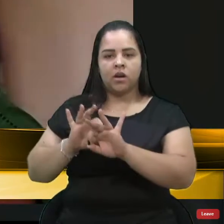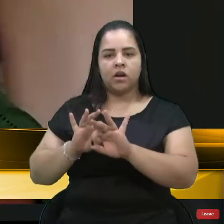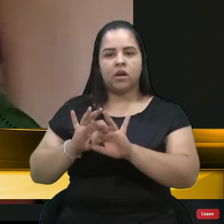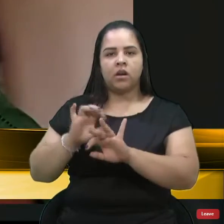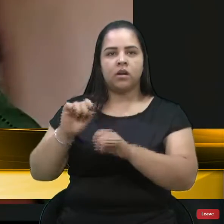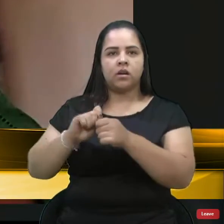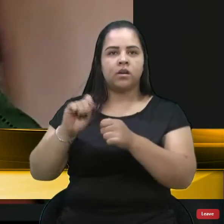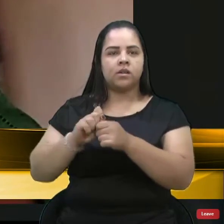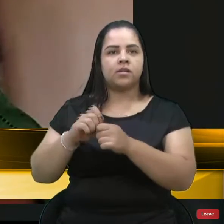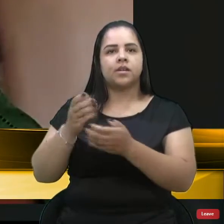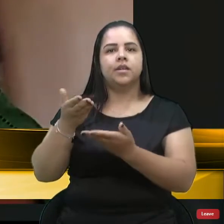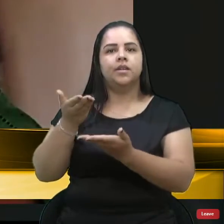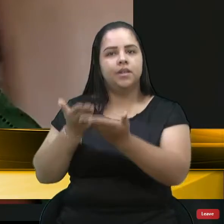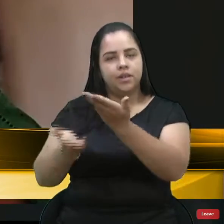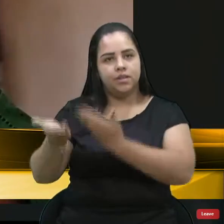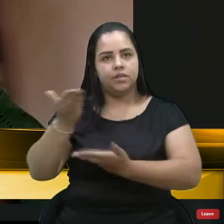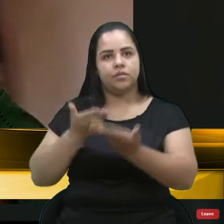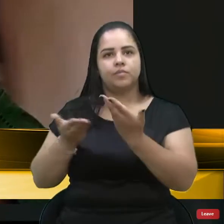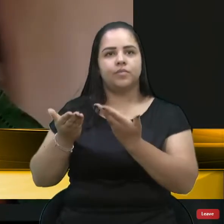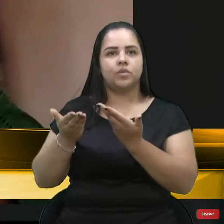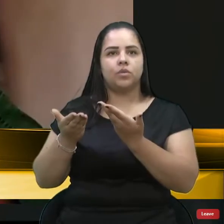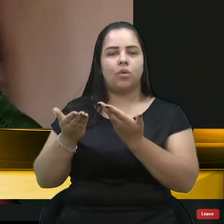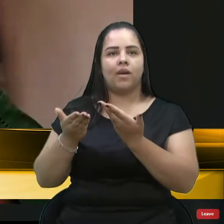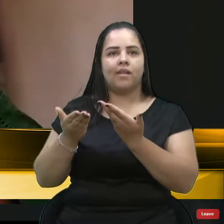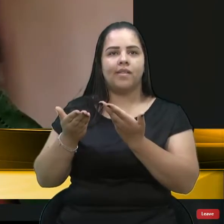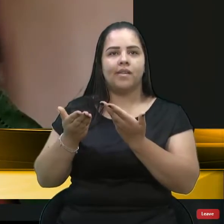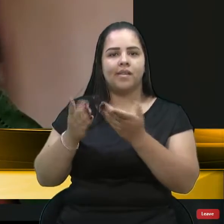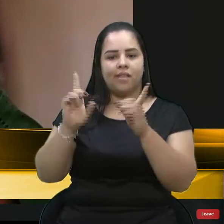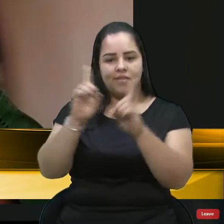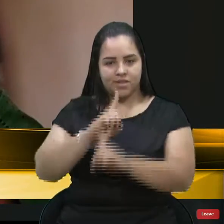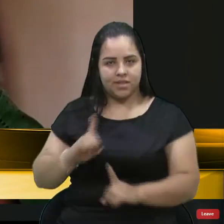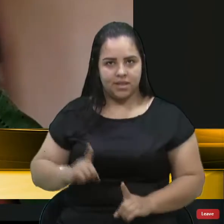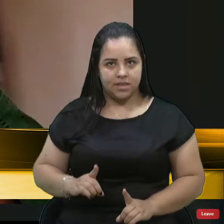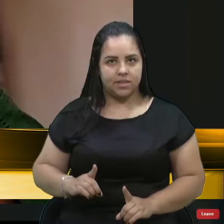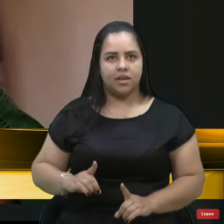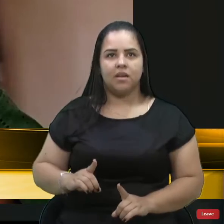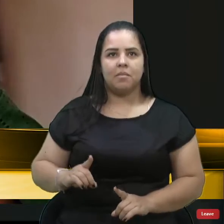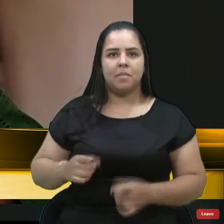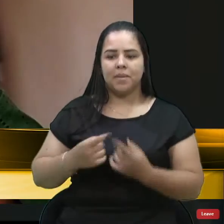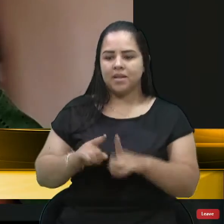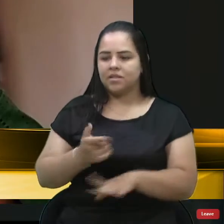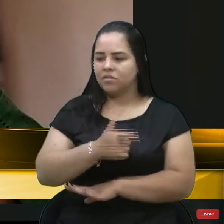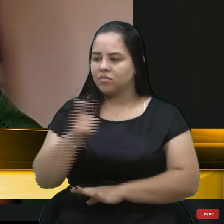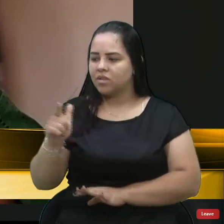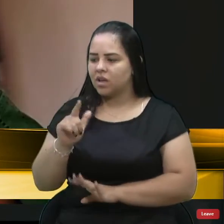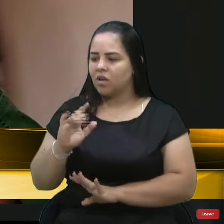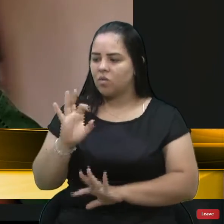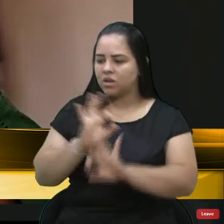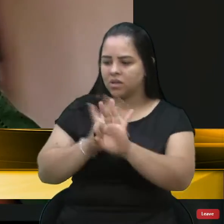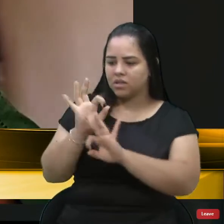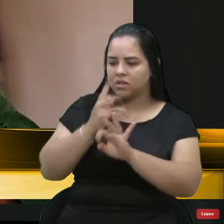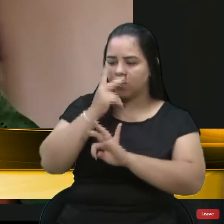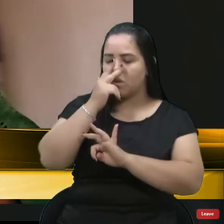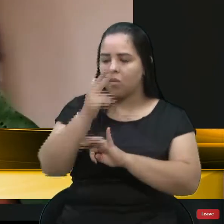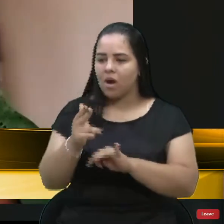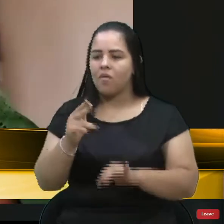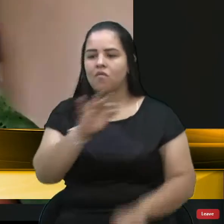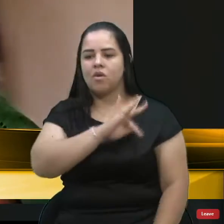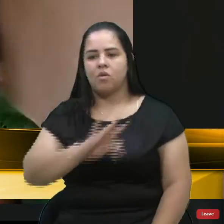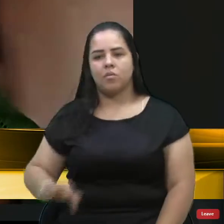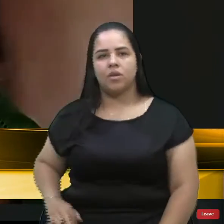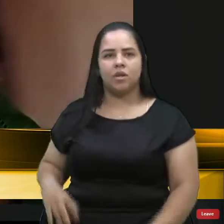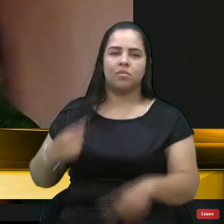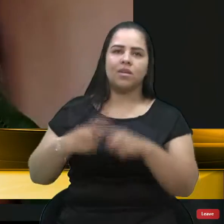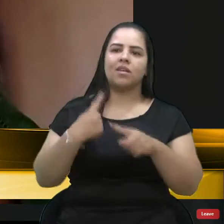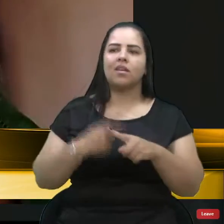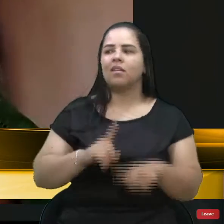é específico, né, e não oferece toda a infraestrutura que eles tinham em Farroupilha, né. Em Farroupilha a gente tem